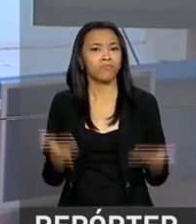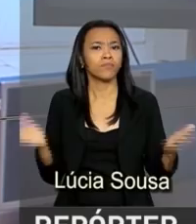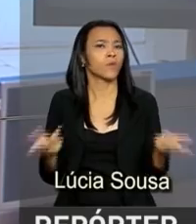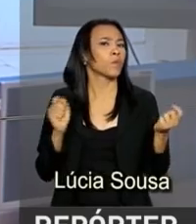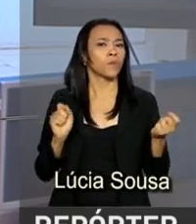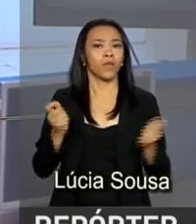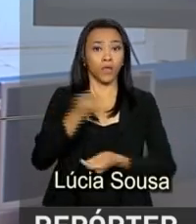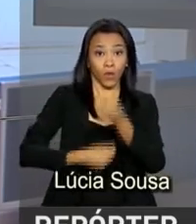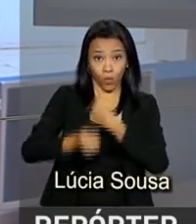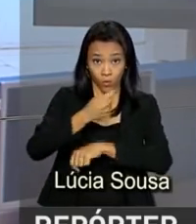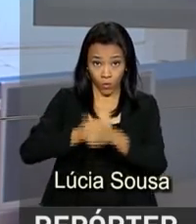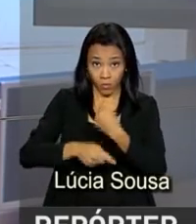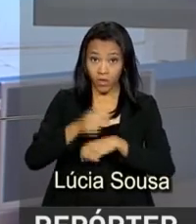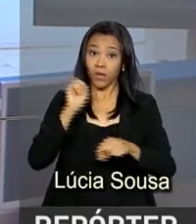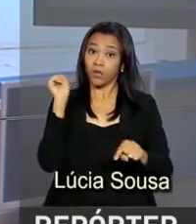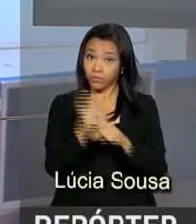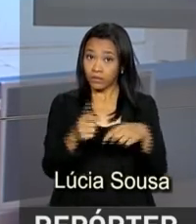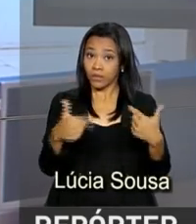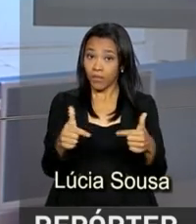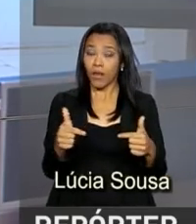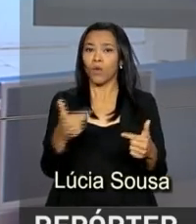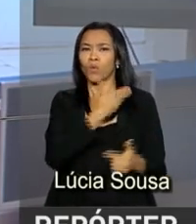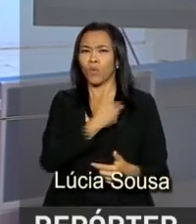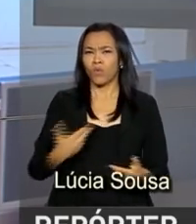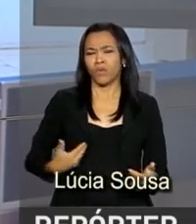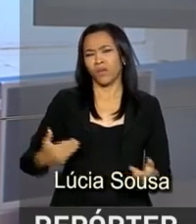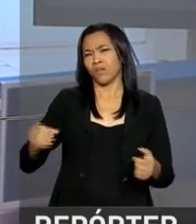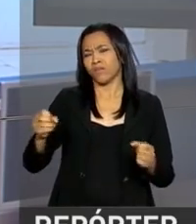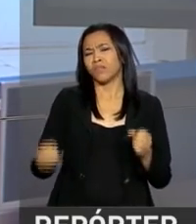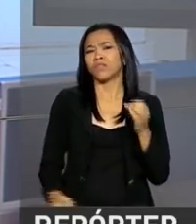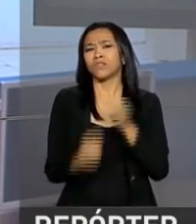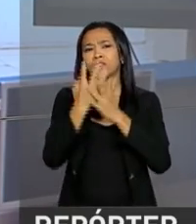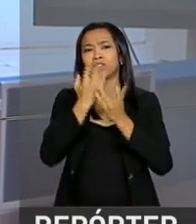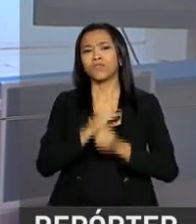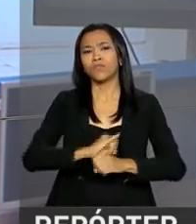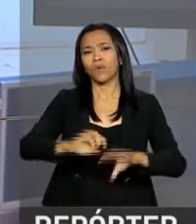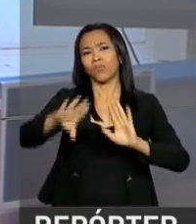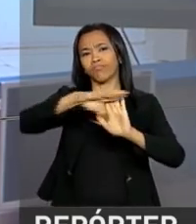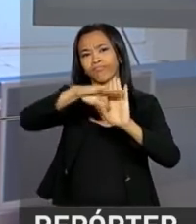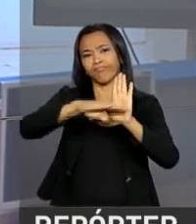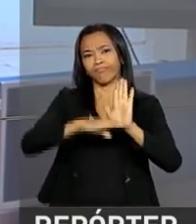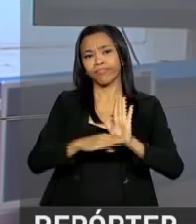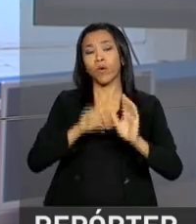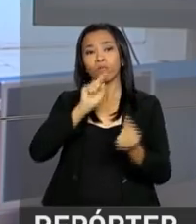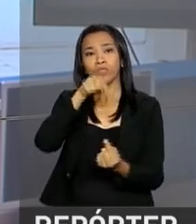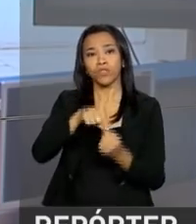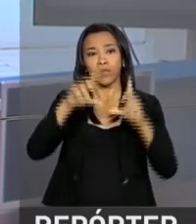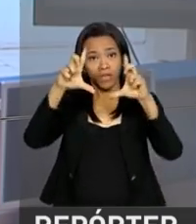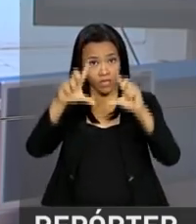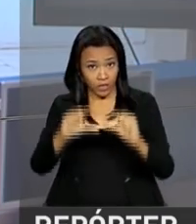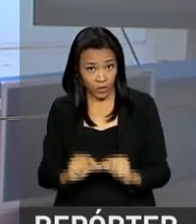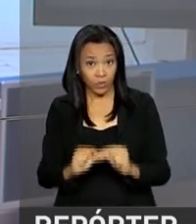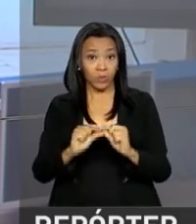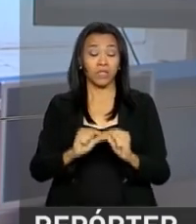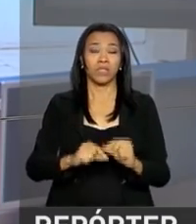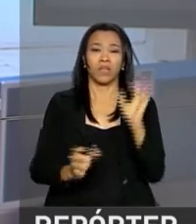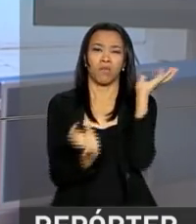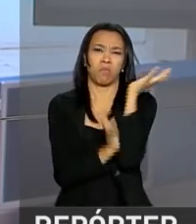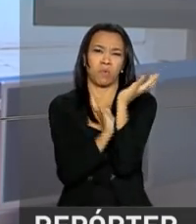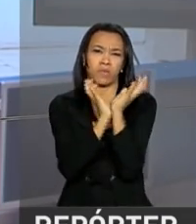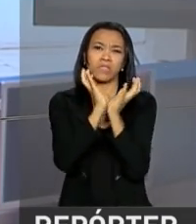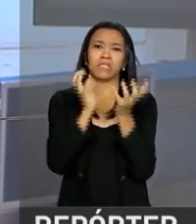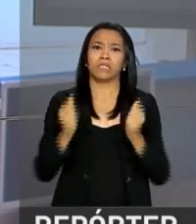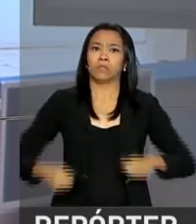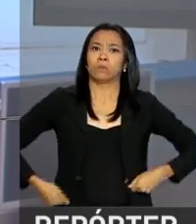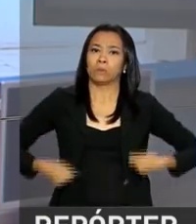economia e gerar empregos o governo lançou um conjunto de medidas a intenção é reduzir a burocracia e o custo da produção no Brasil